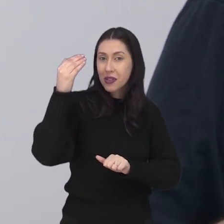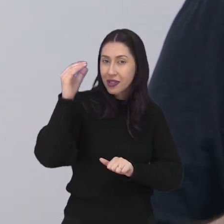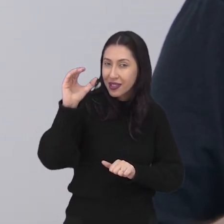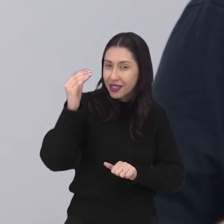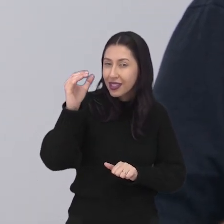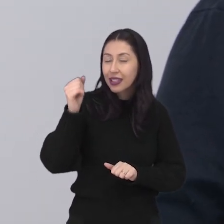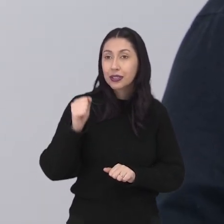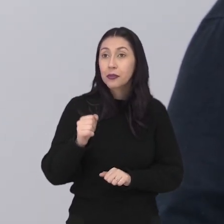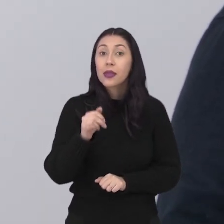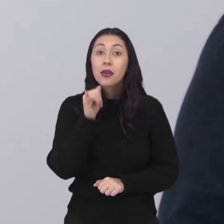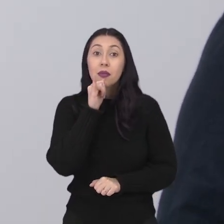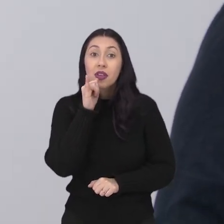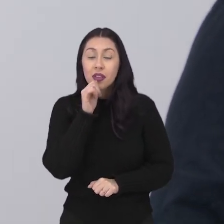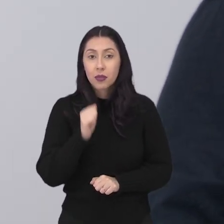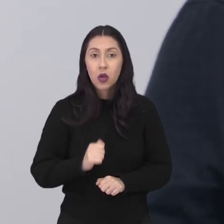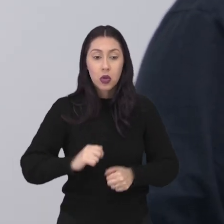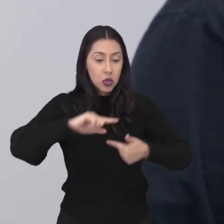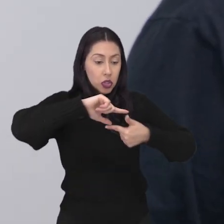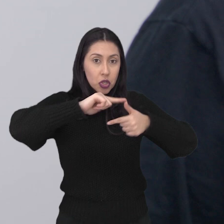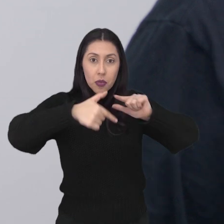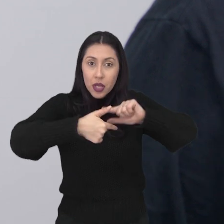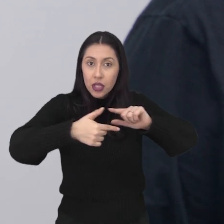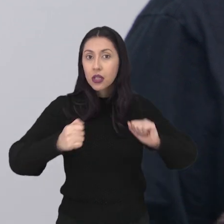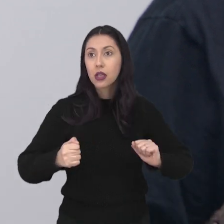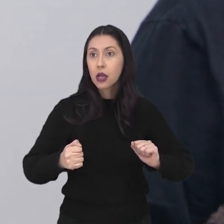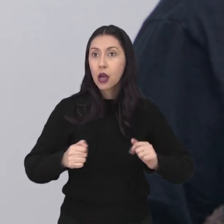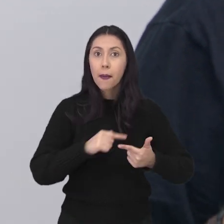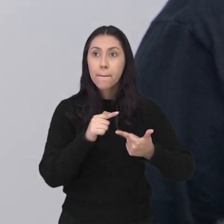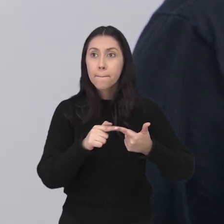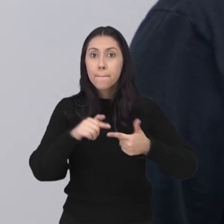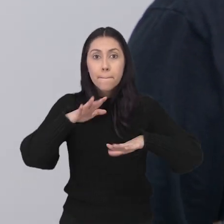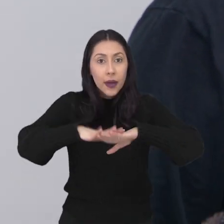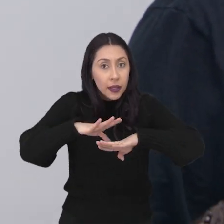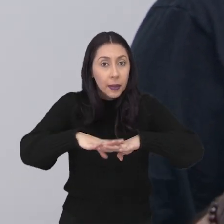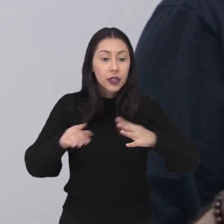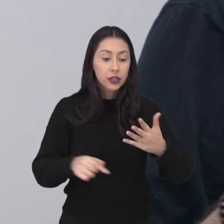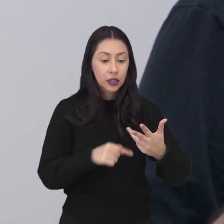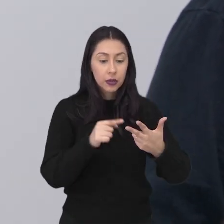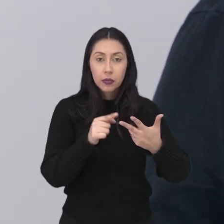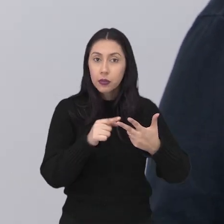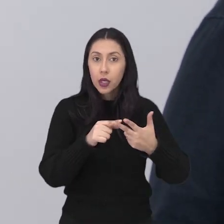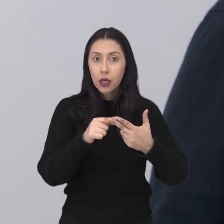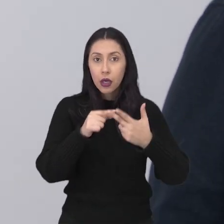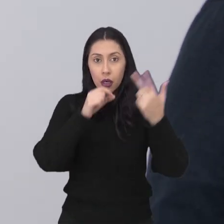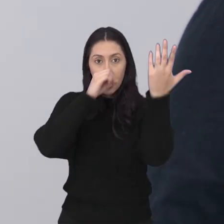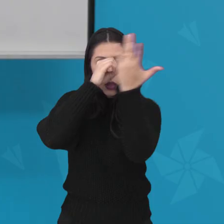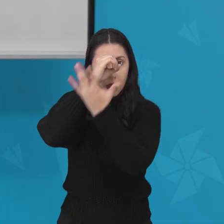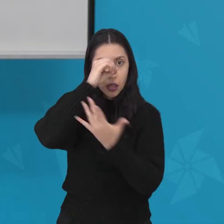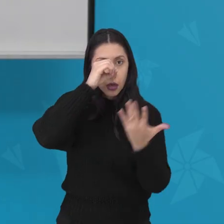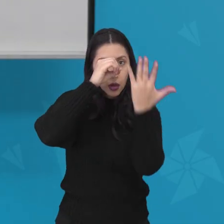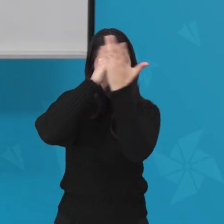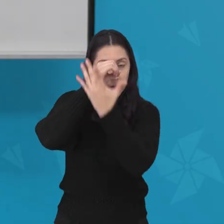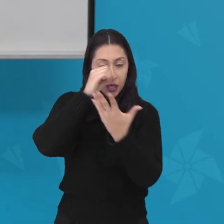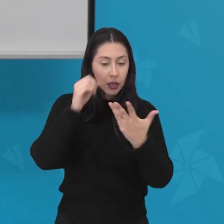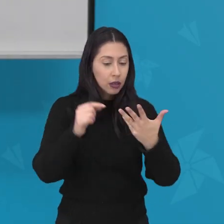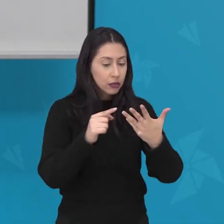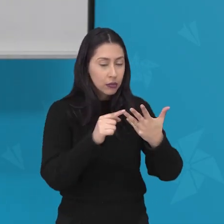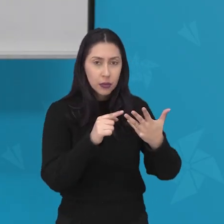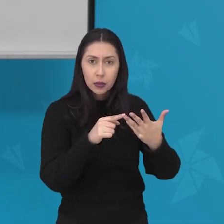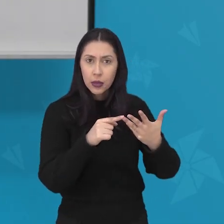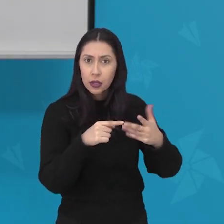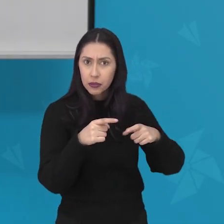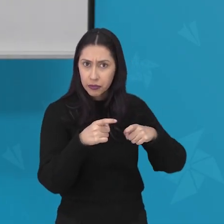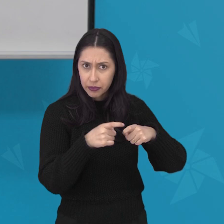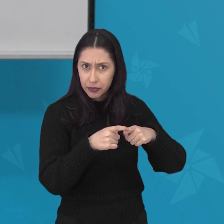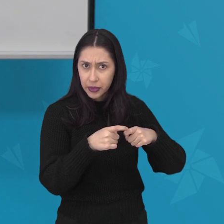né? Então, geometria, matemática, astronomia, medicina, todas essas áreas